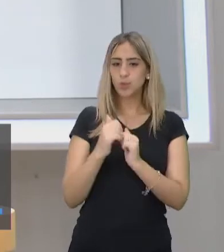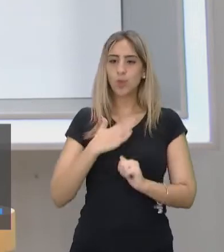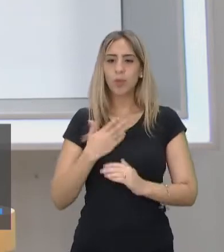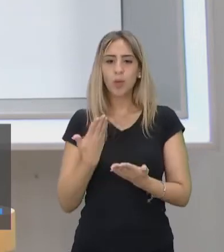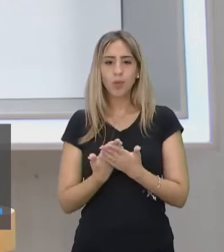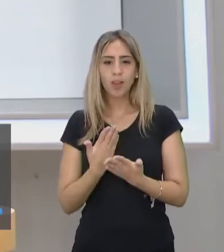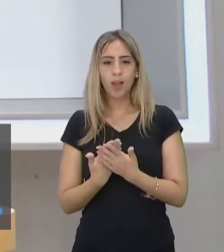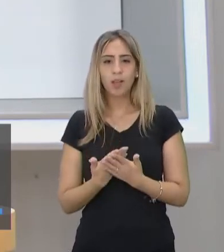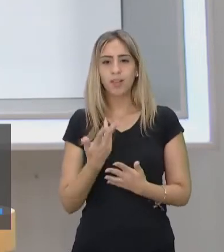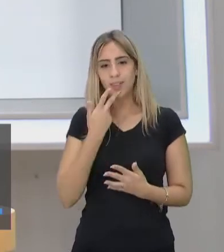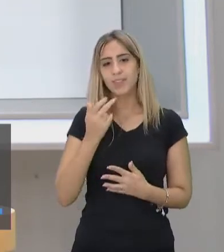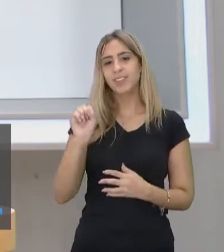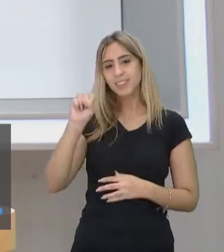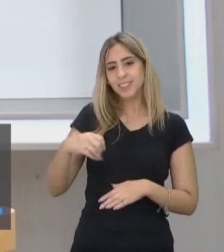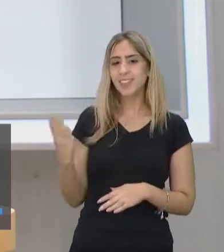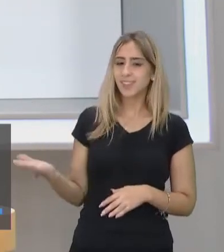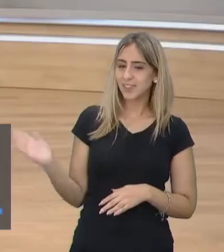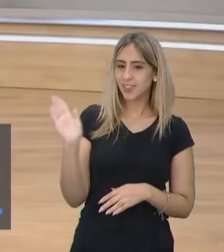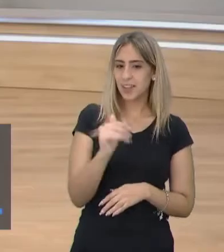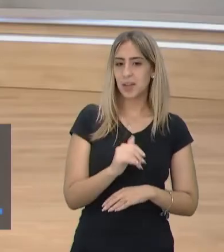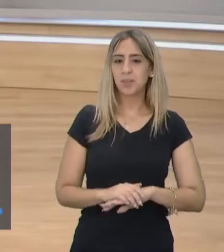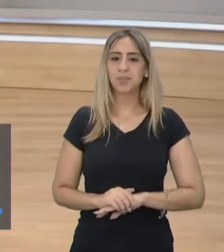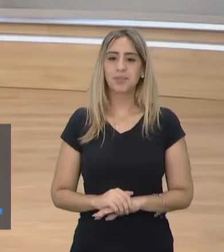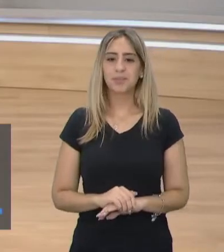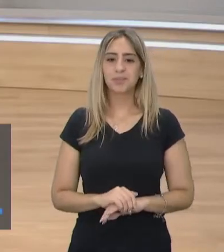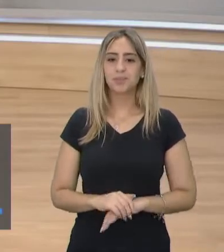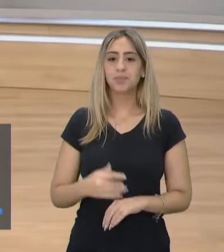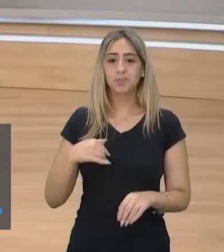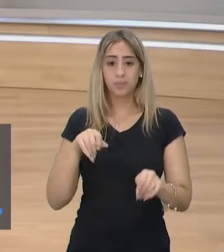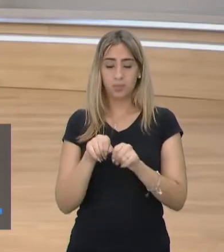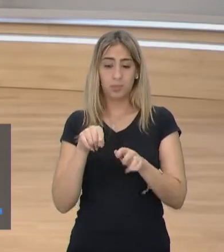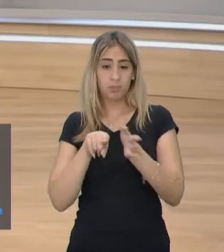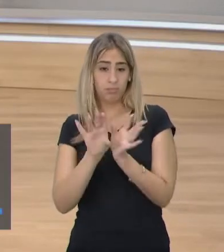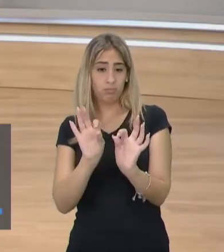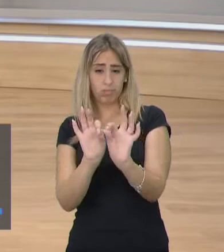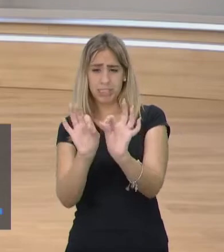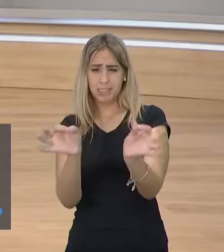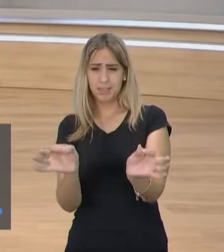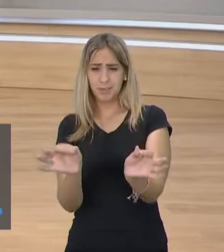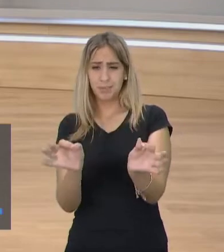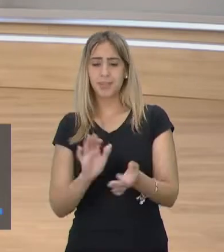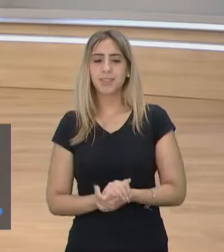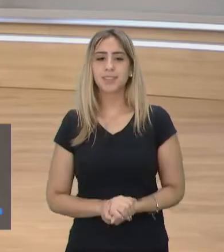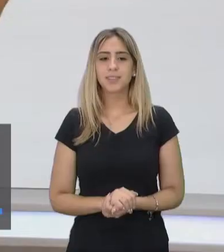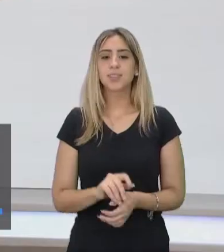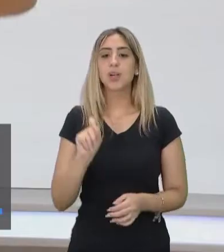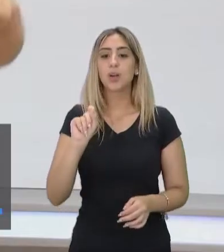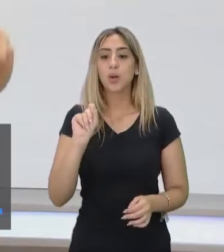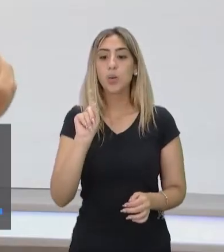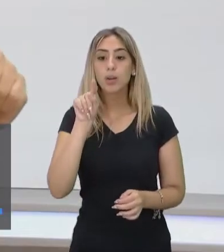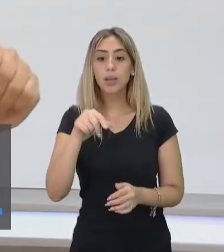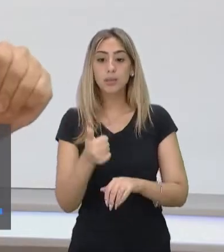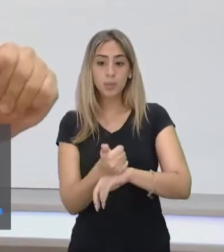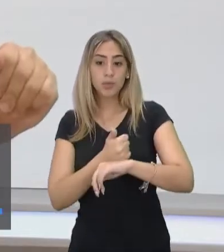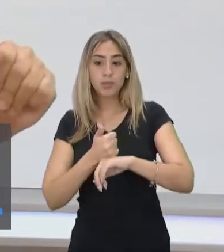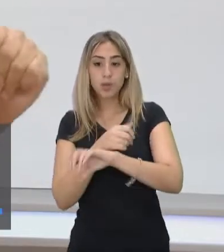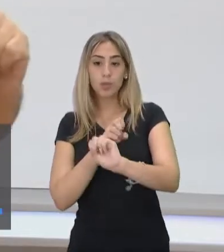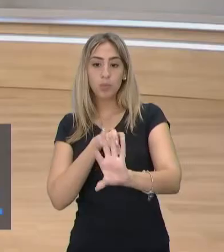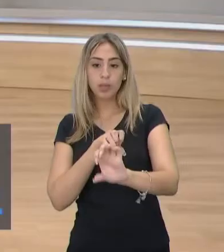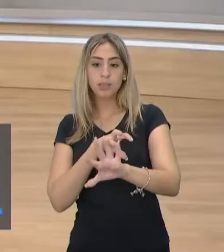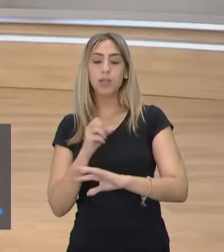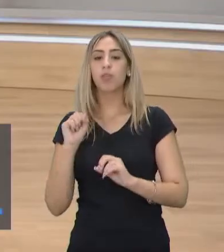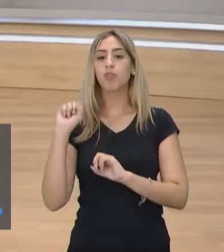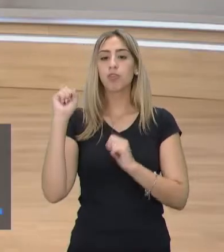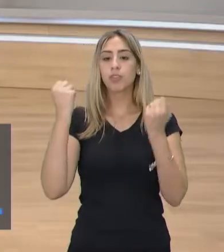na aula. Eu falei, então vamos, Tony. Então eu vou fazer uma pergunta muito simples. Tá. Mas muito simples mesmo. Certo. O que é ser um profissional da educação física?